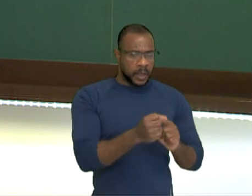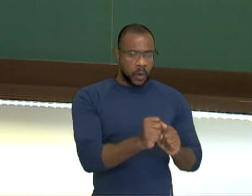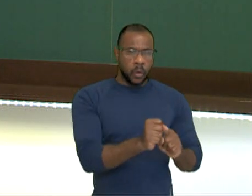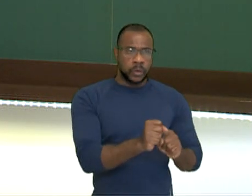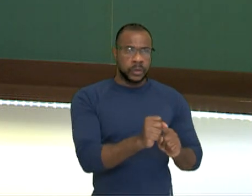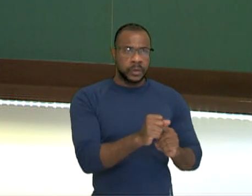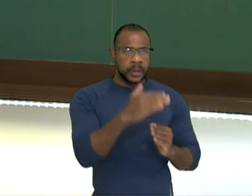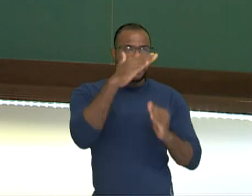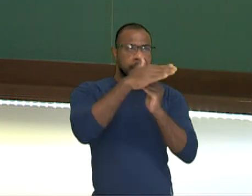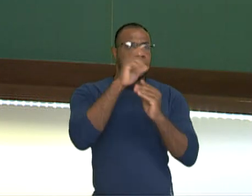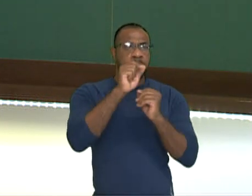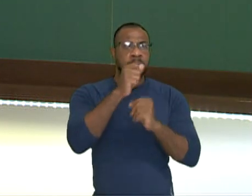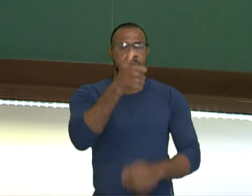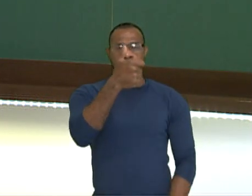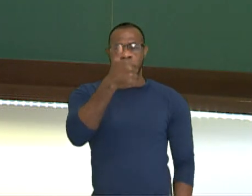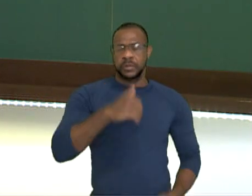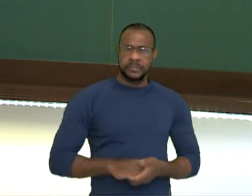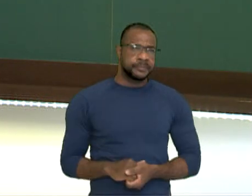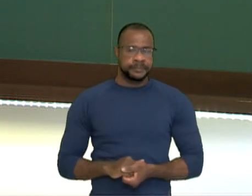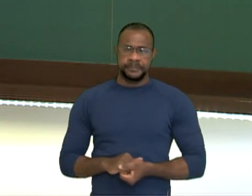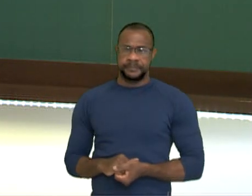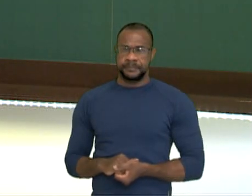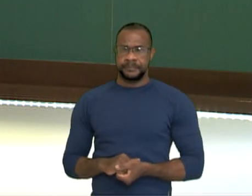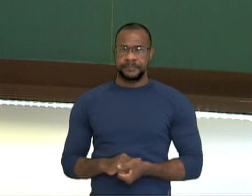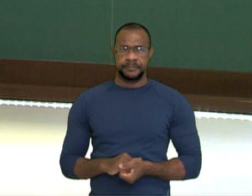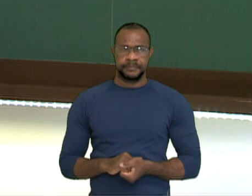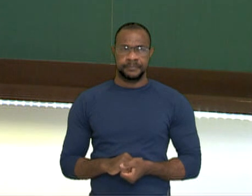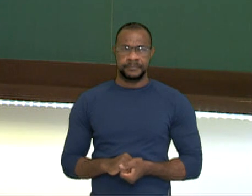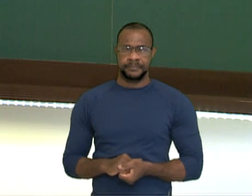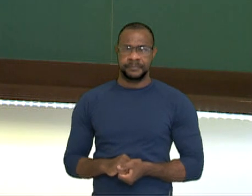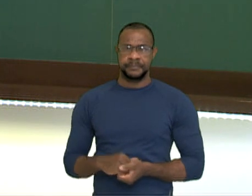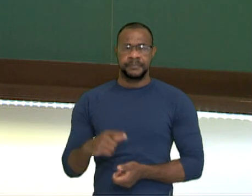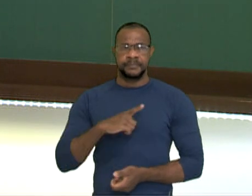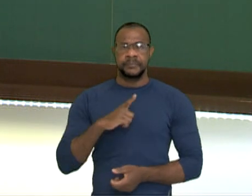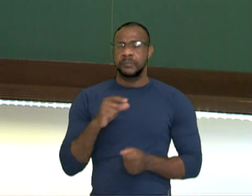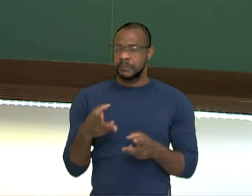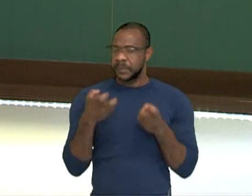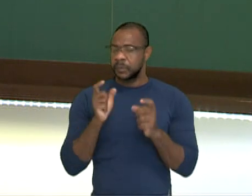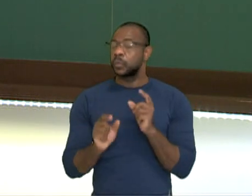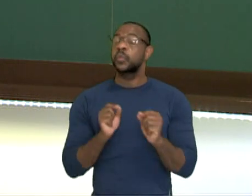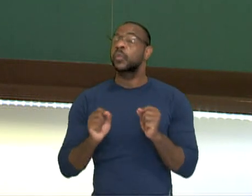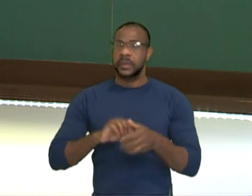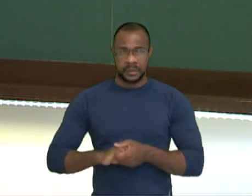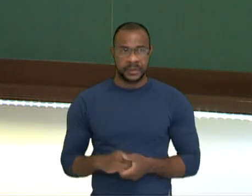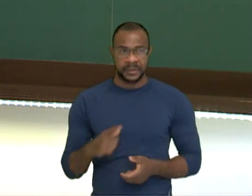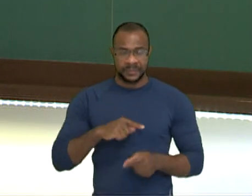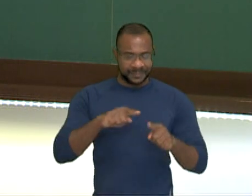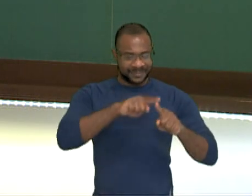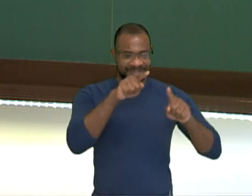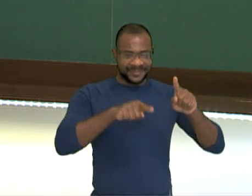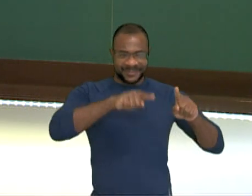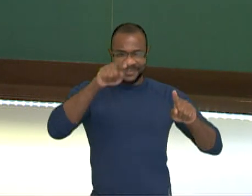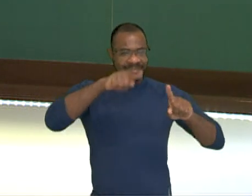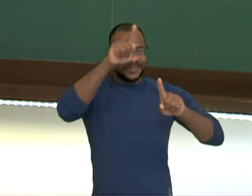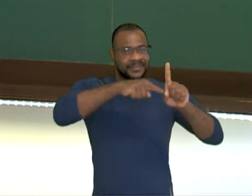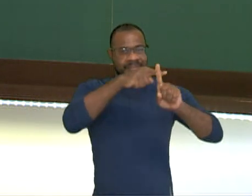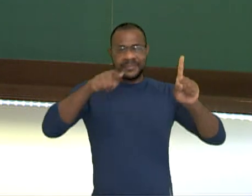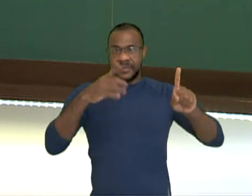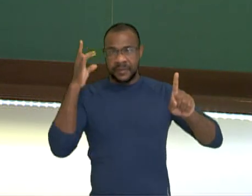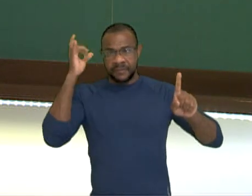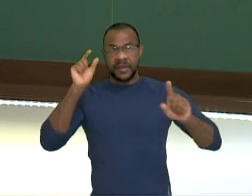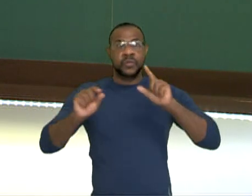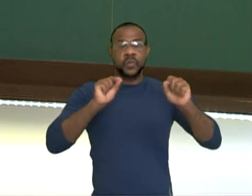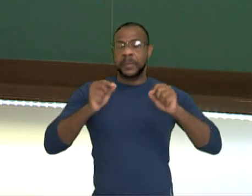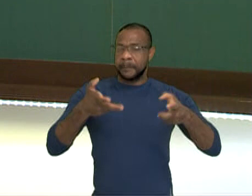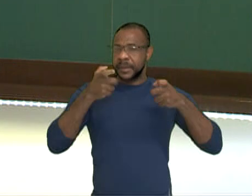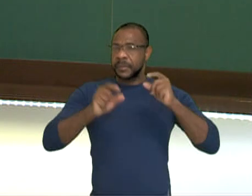8 e o meu máximo é 12. Então, a gente tem verificado que, através do gráfico, fica muito mais